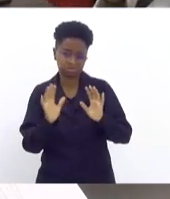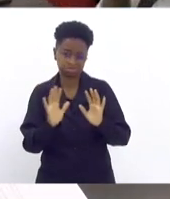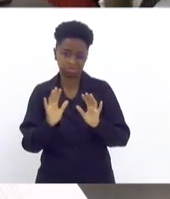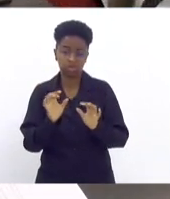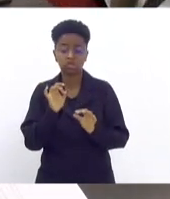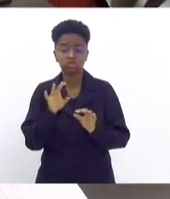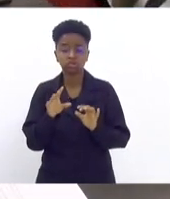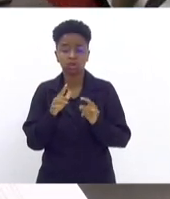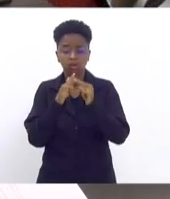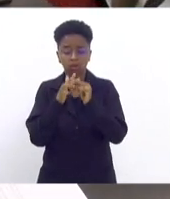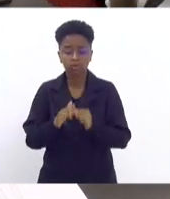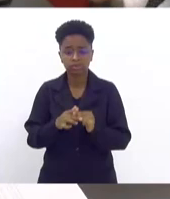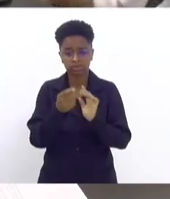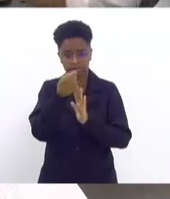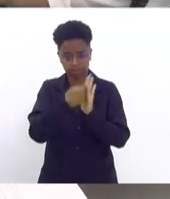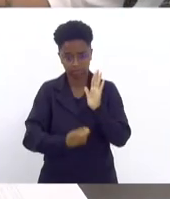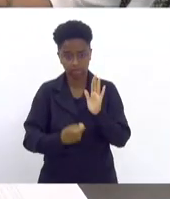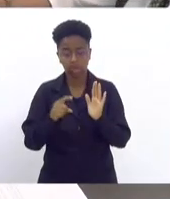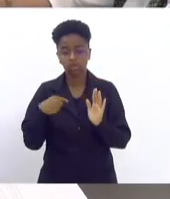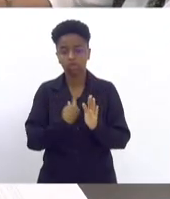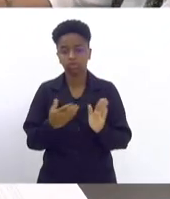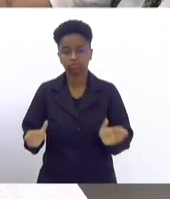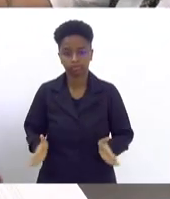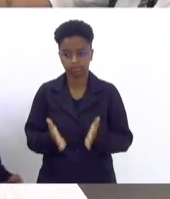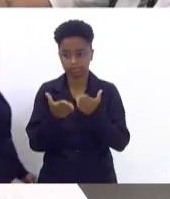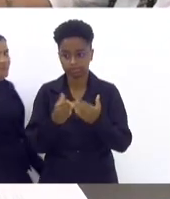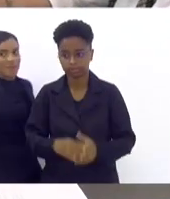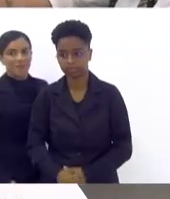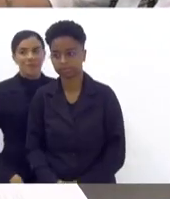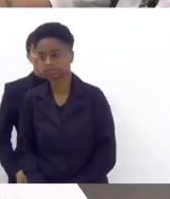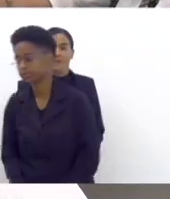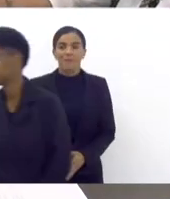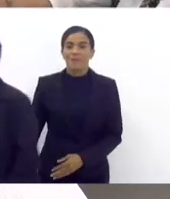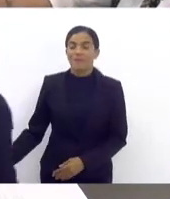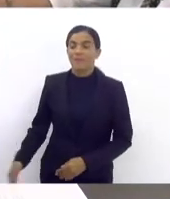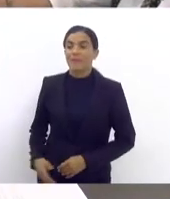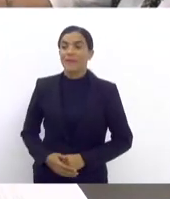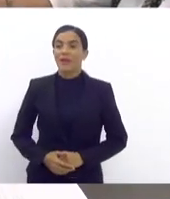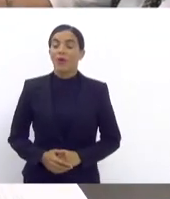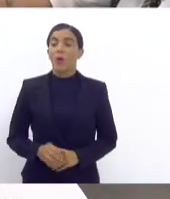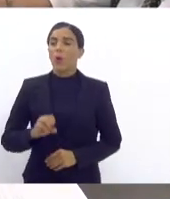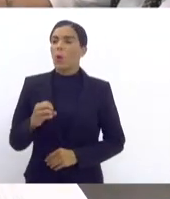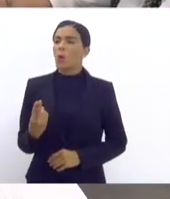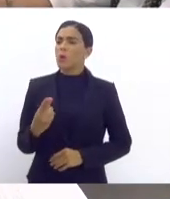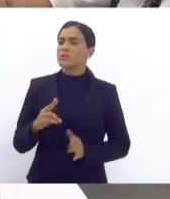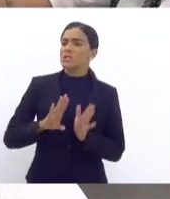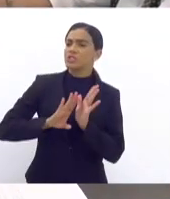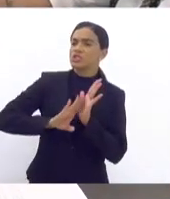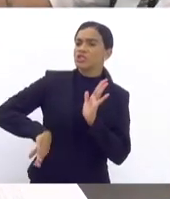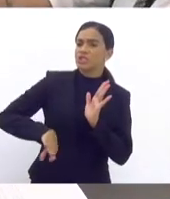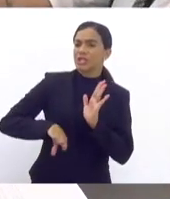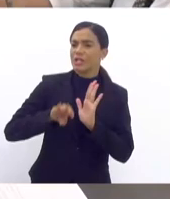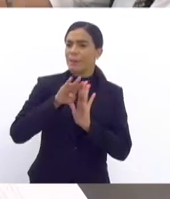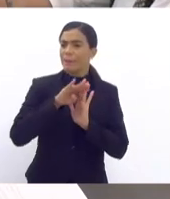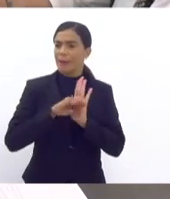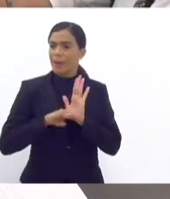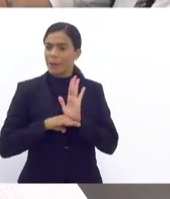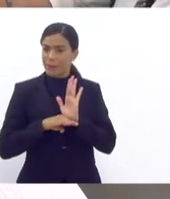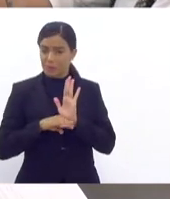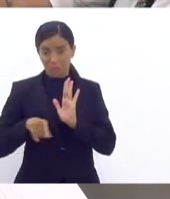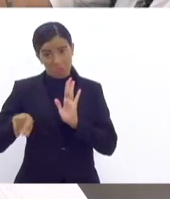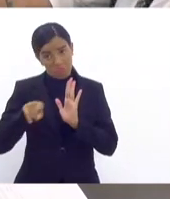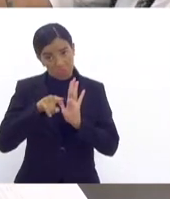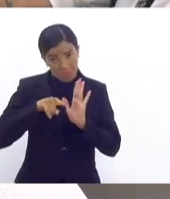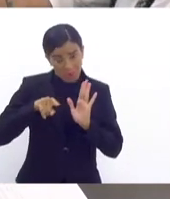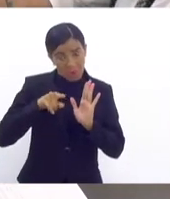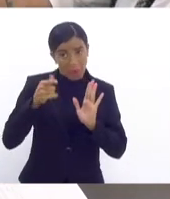só um acerto de texto, se a gente promove o acerto de texto agora. Isso. Ou se tira de pauta para isso. Acho que a questão. Se Vossa Excelência